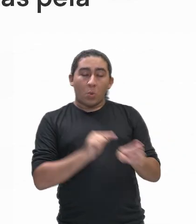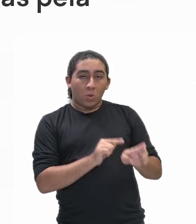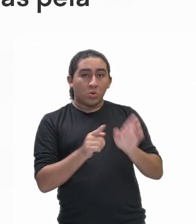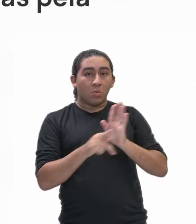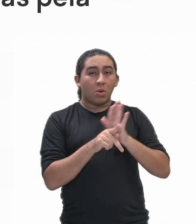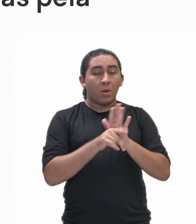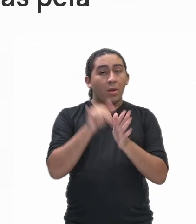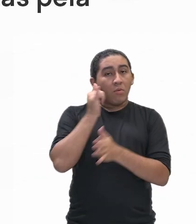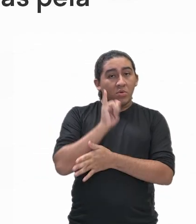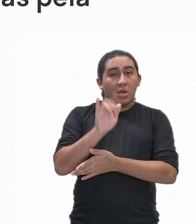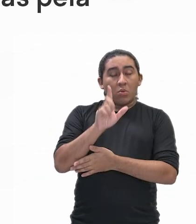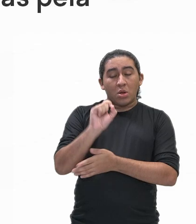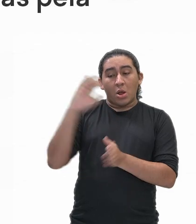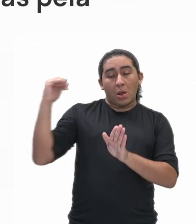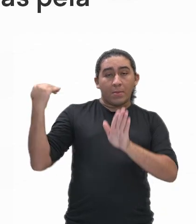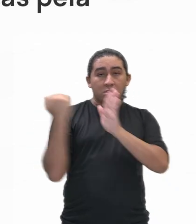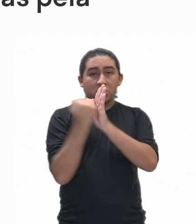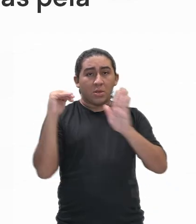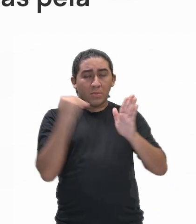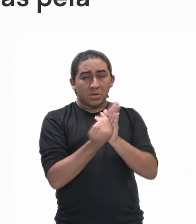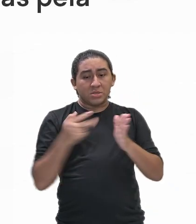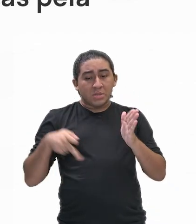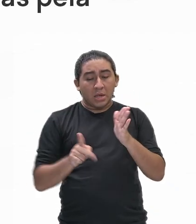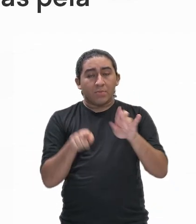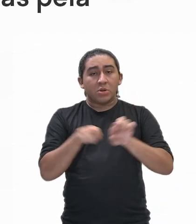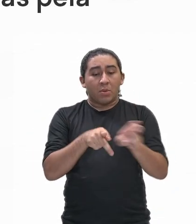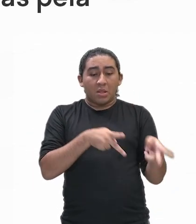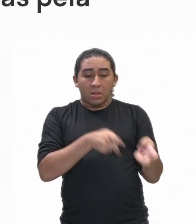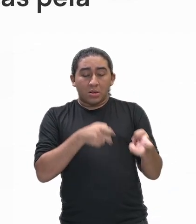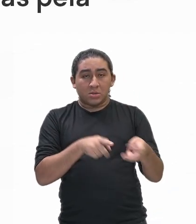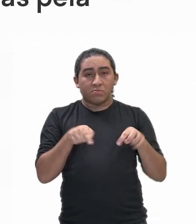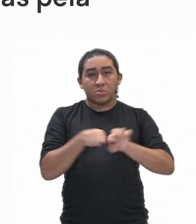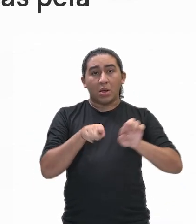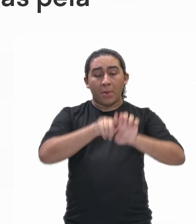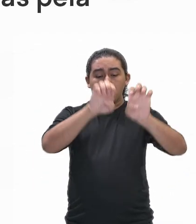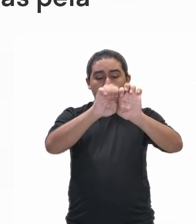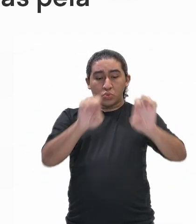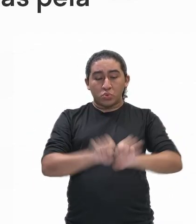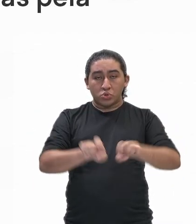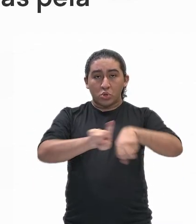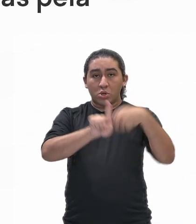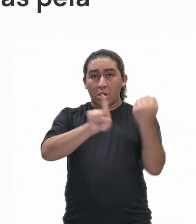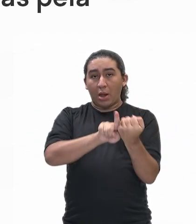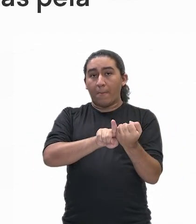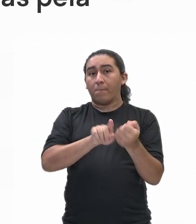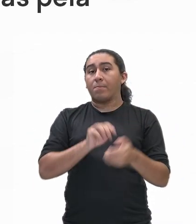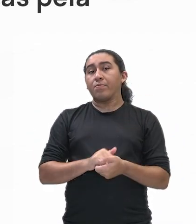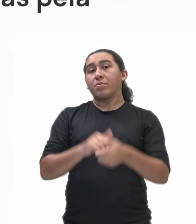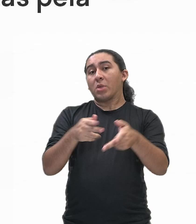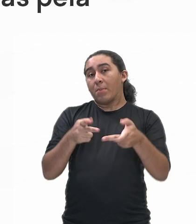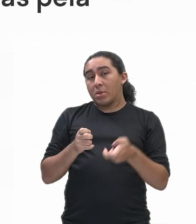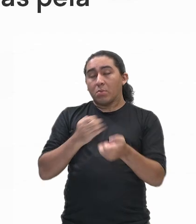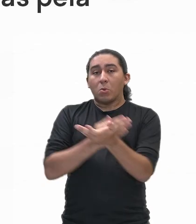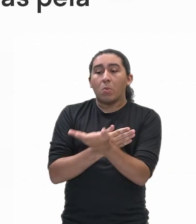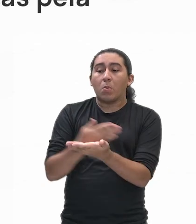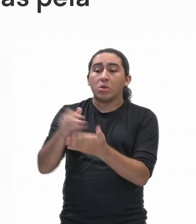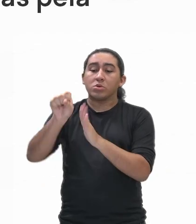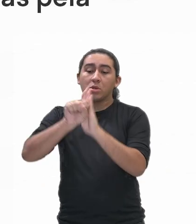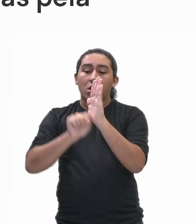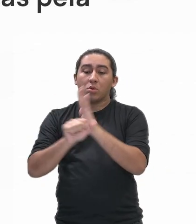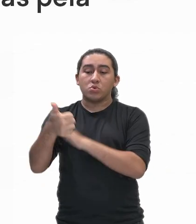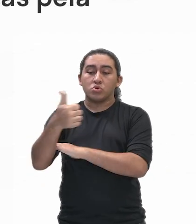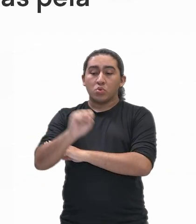servidão, a hierarquia e a exploração. Então vejam que, a partir do século XVIII, com as